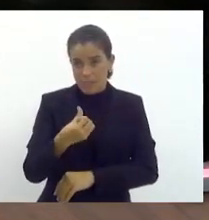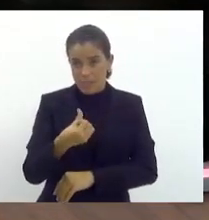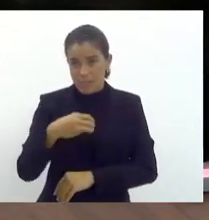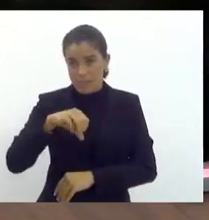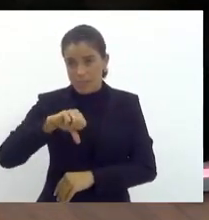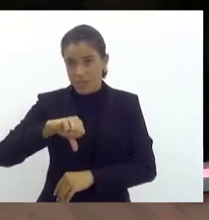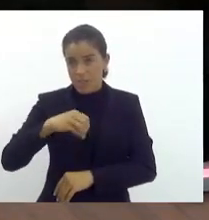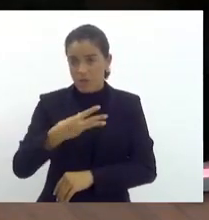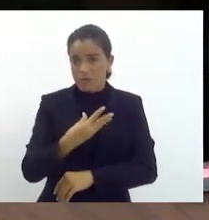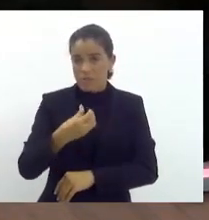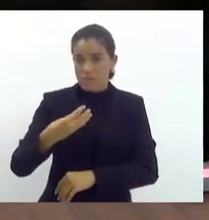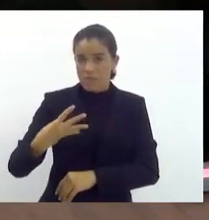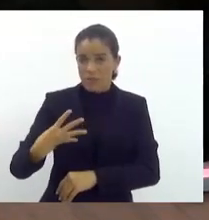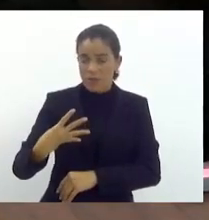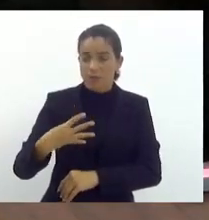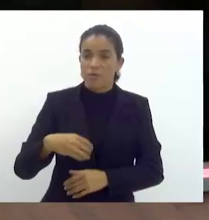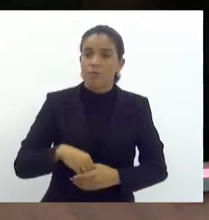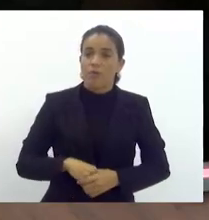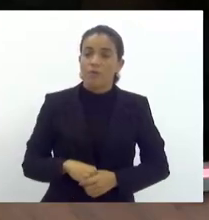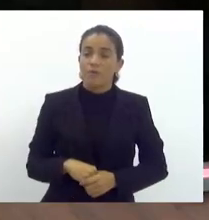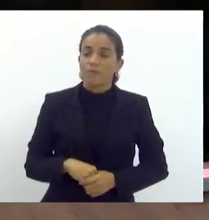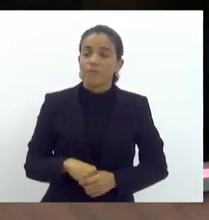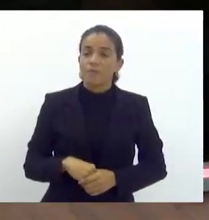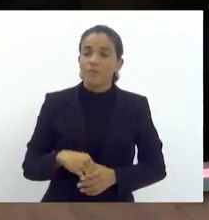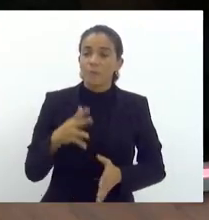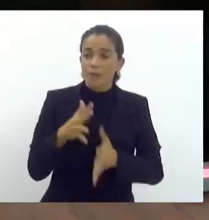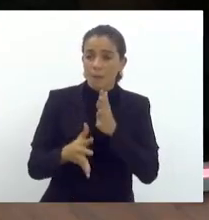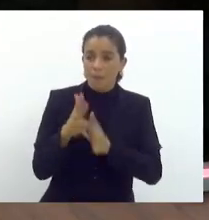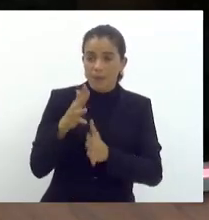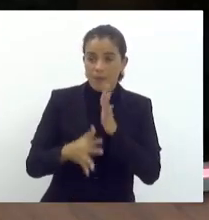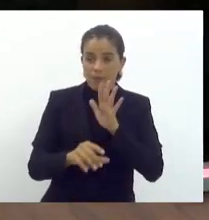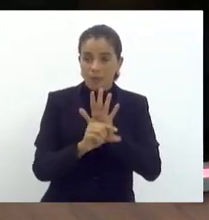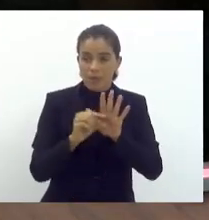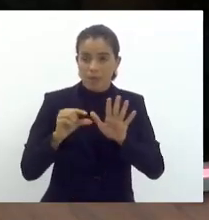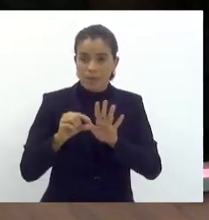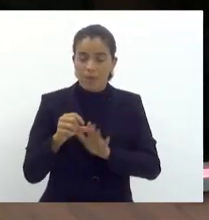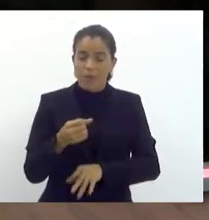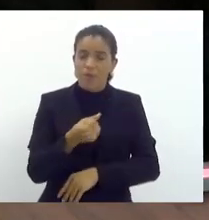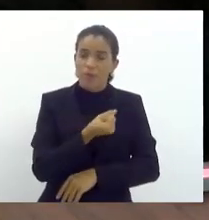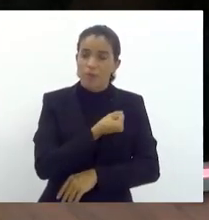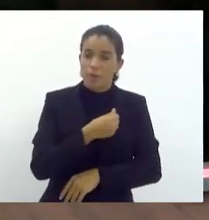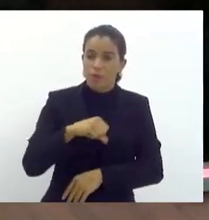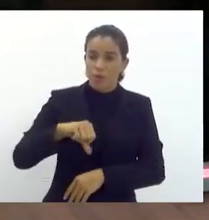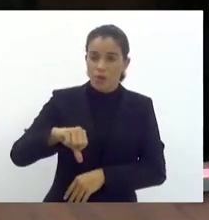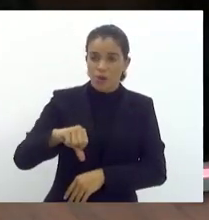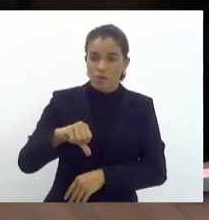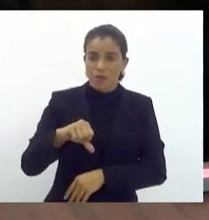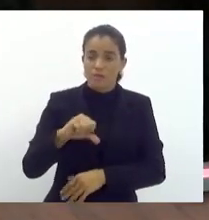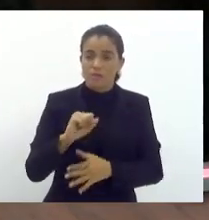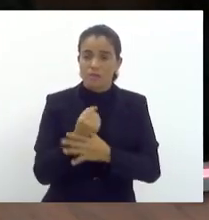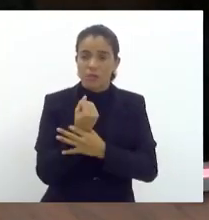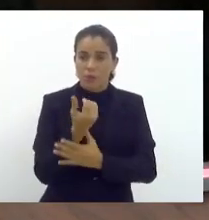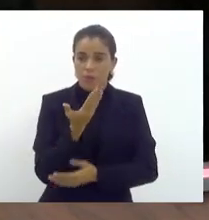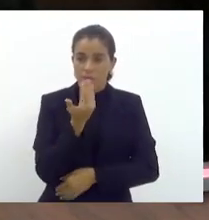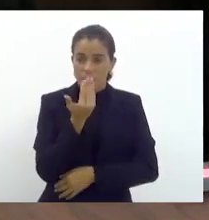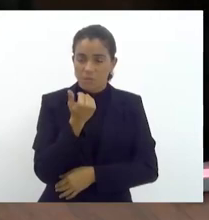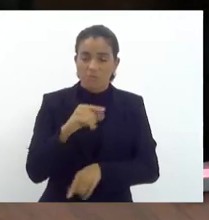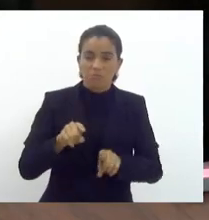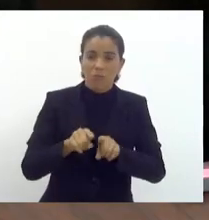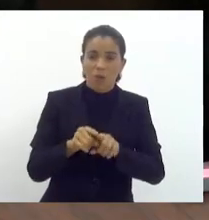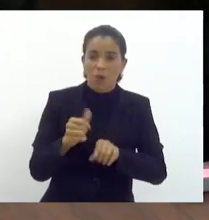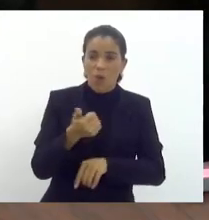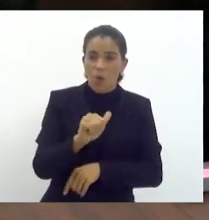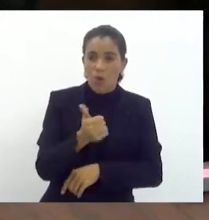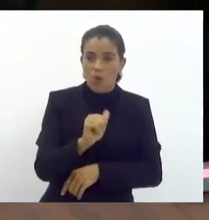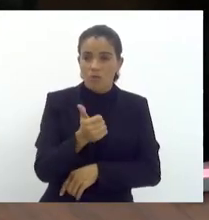83 de plenário prejudicadas as emendas nove da comissão de segurança alimentar 6 11